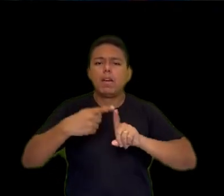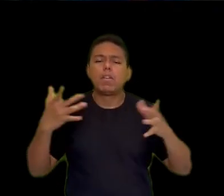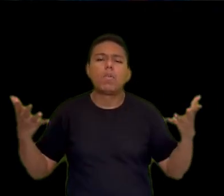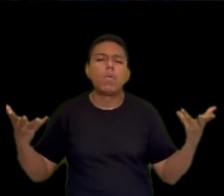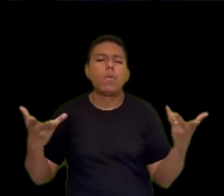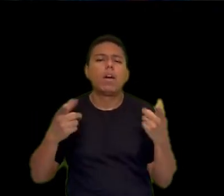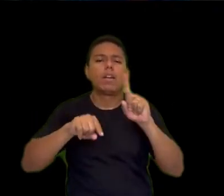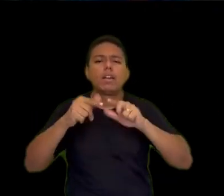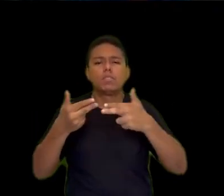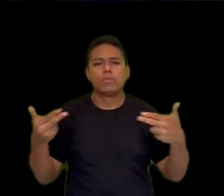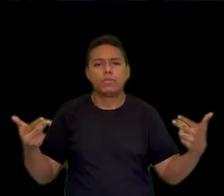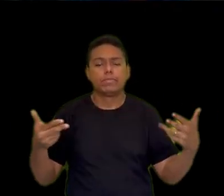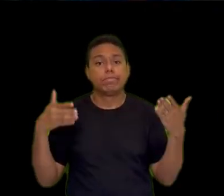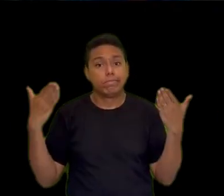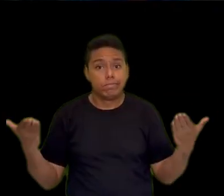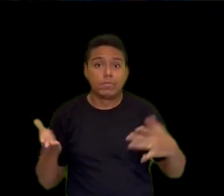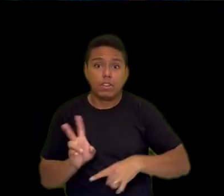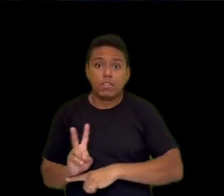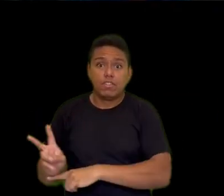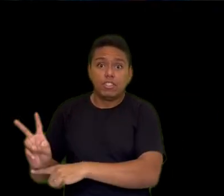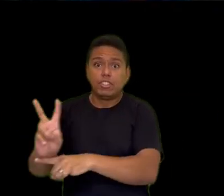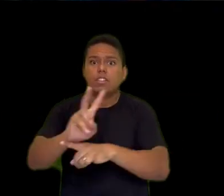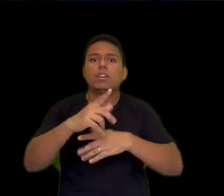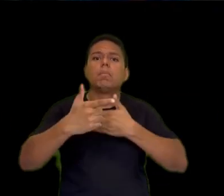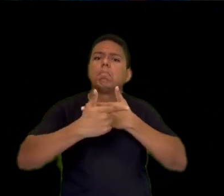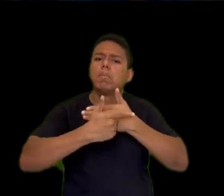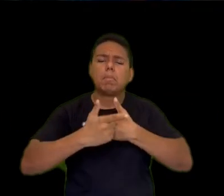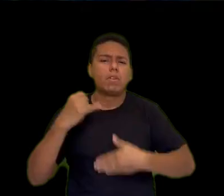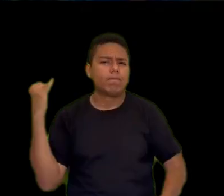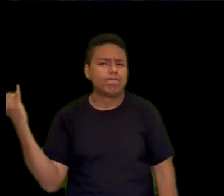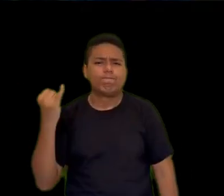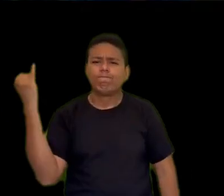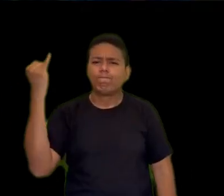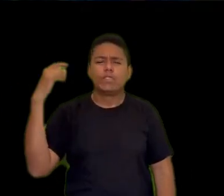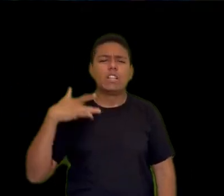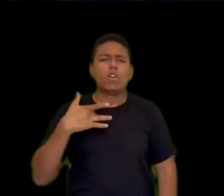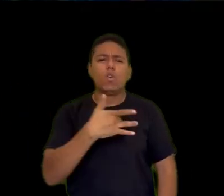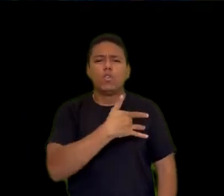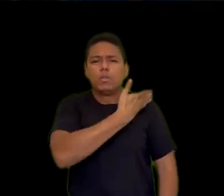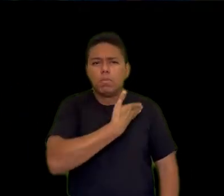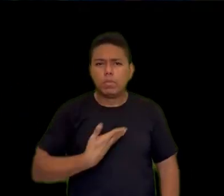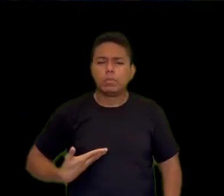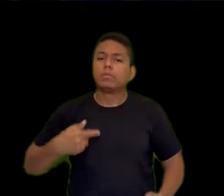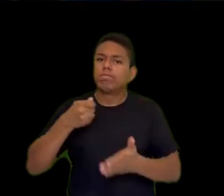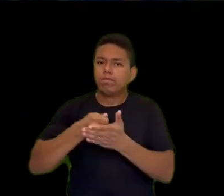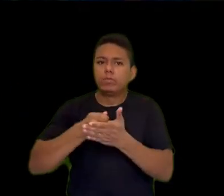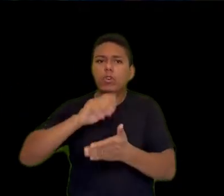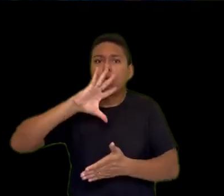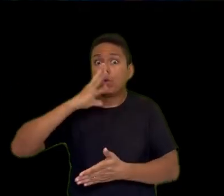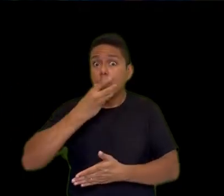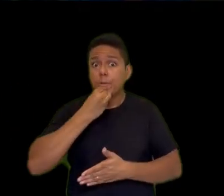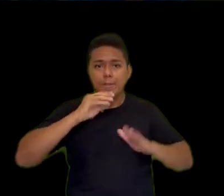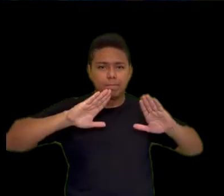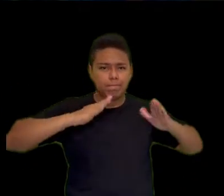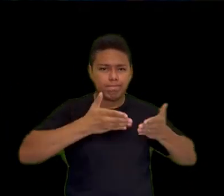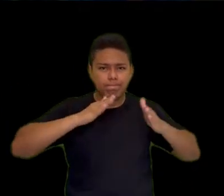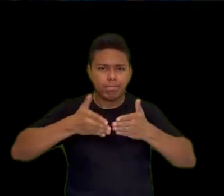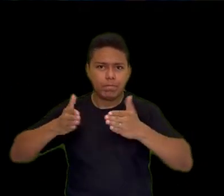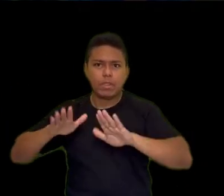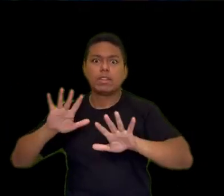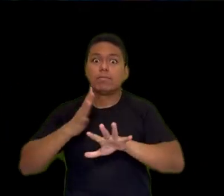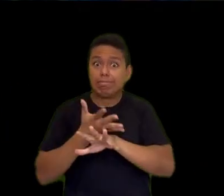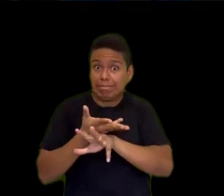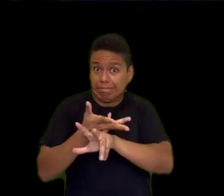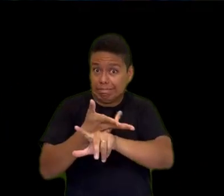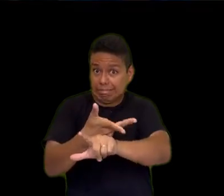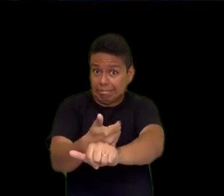essencial na saúde pública, ela exige conhecimento específico, porém multidisciplinar e integrativo, né, dos saberes. Ela tem